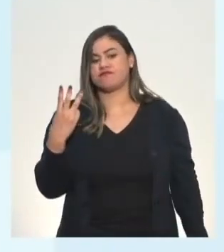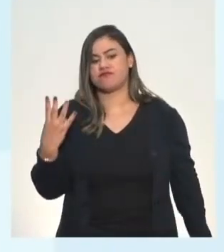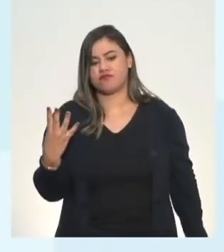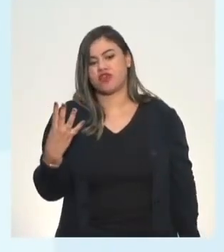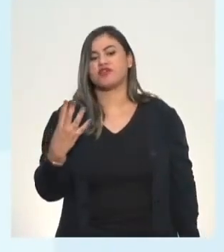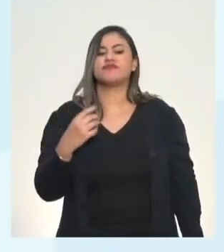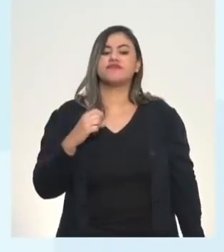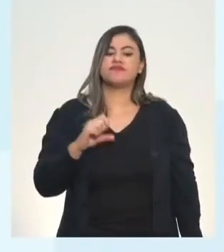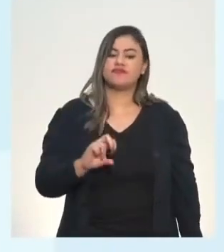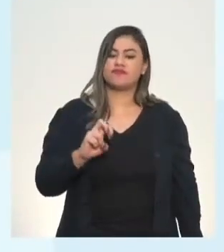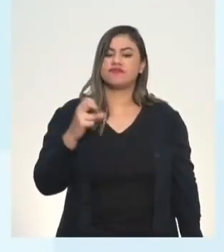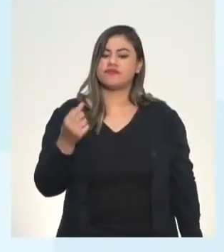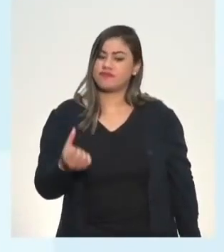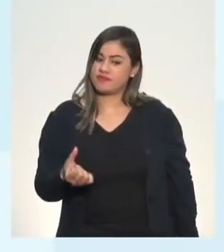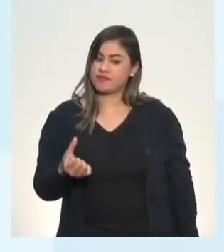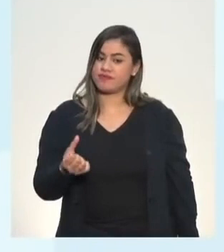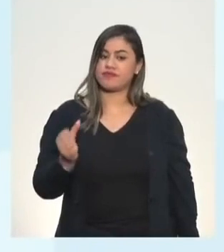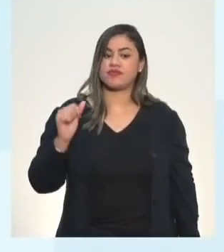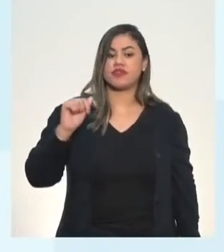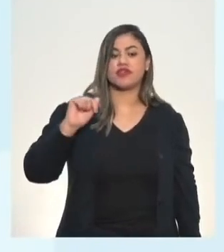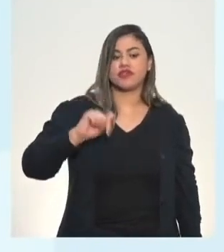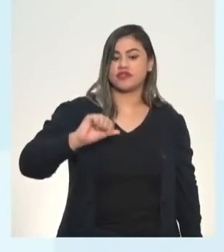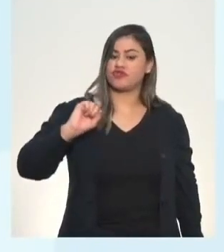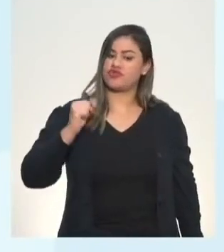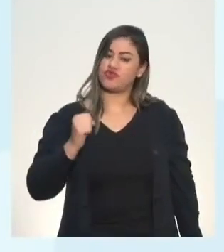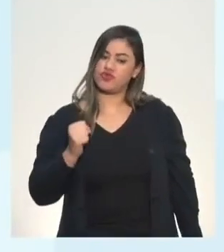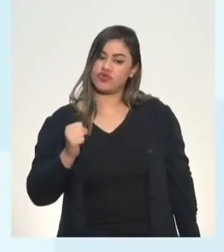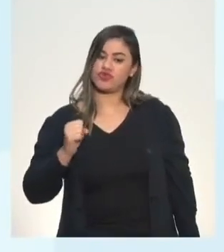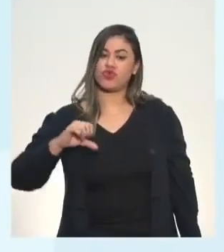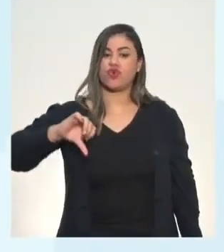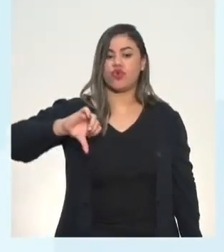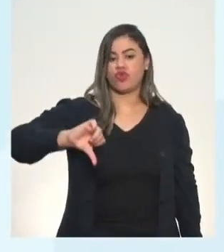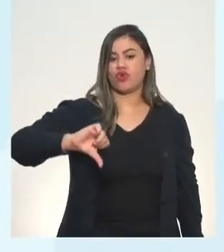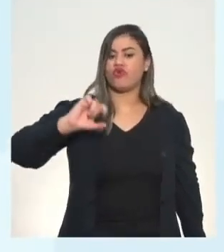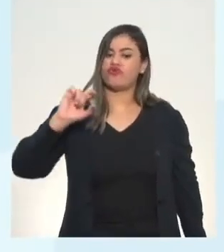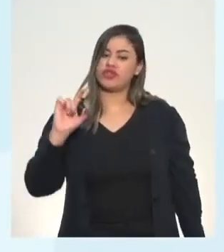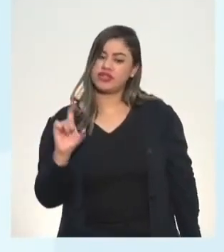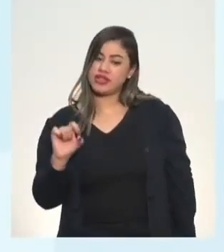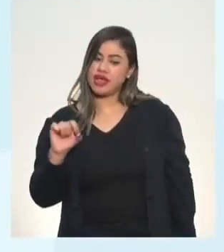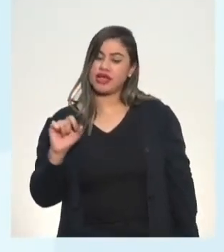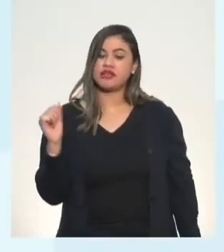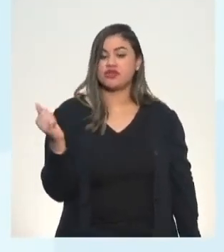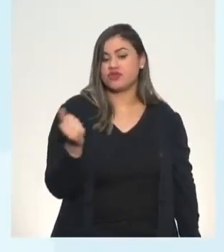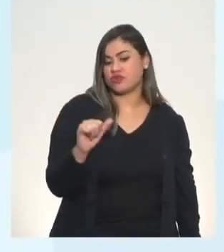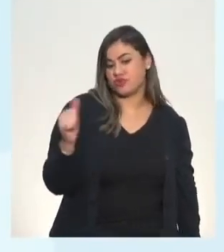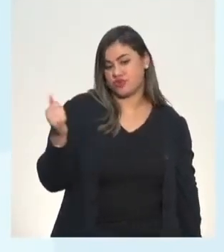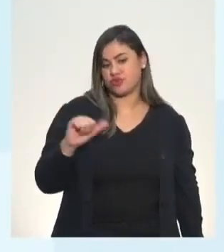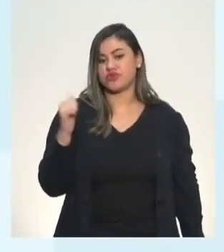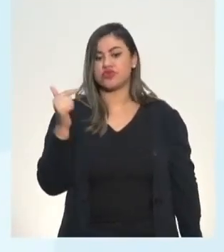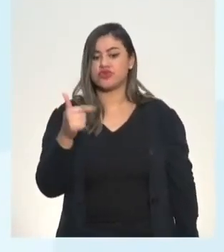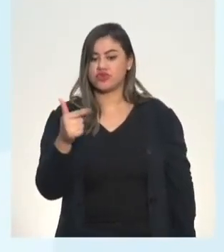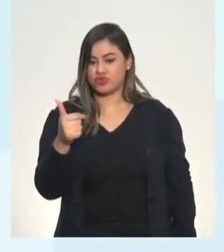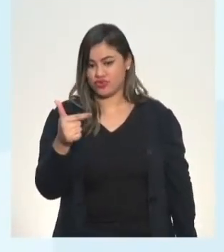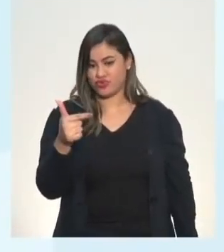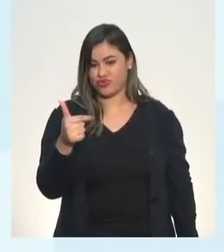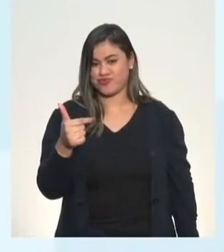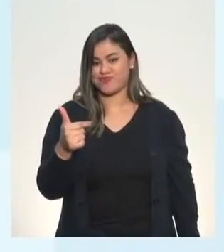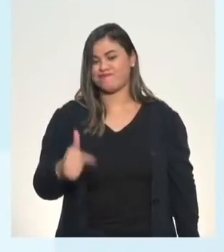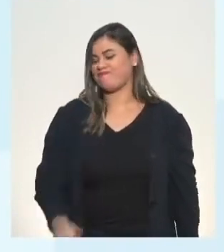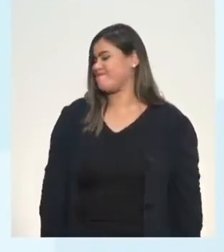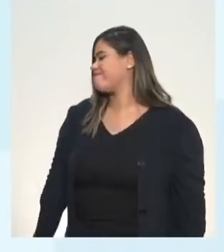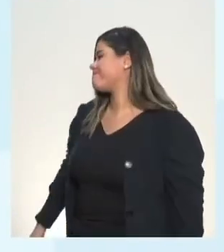4, 5, 6, 7, 8, 9, 10, 11,